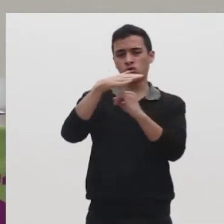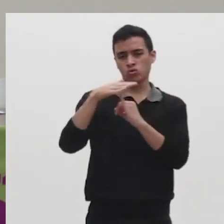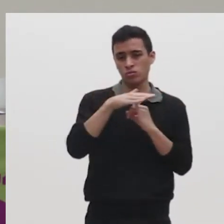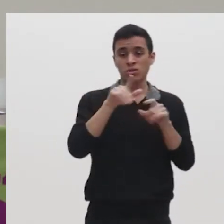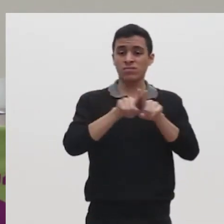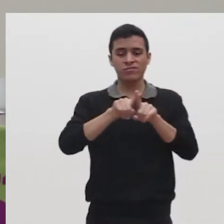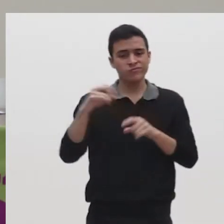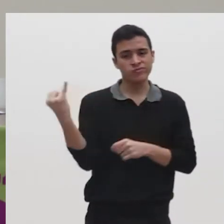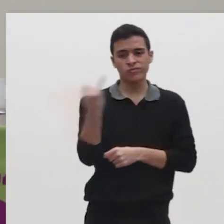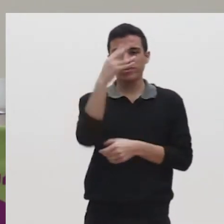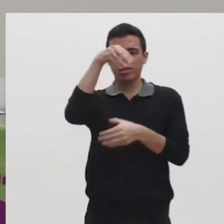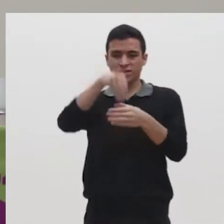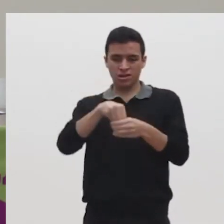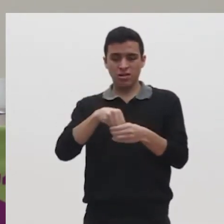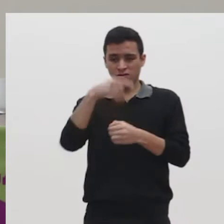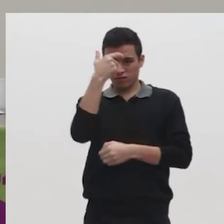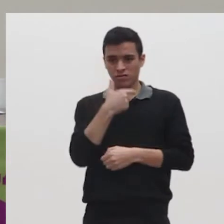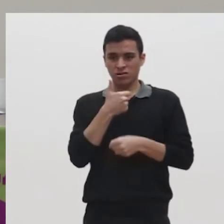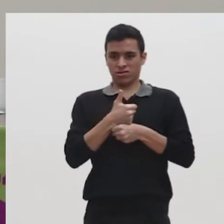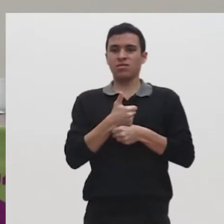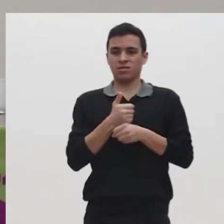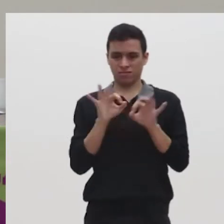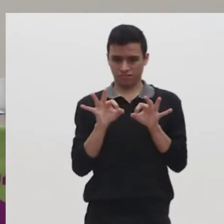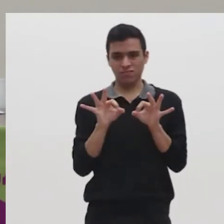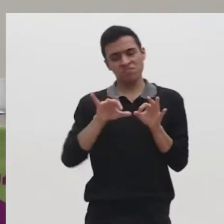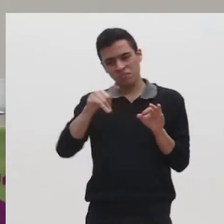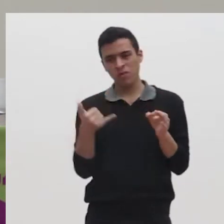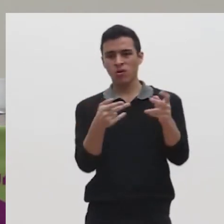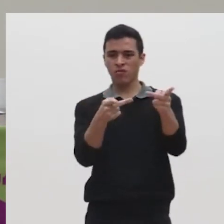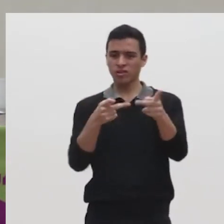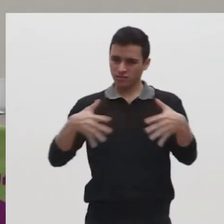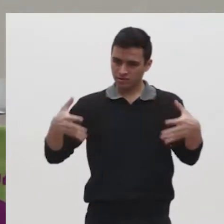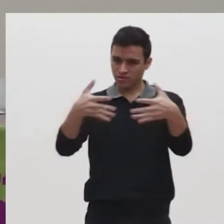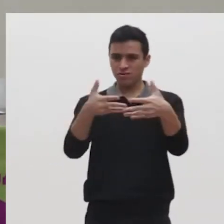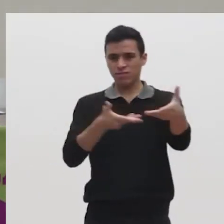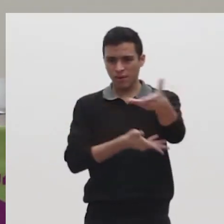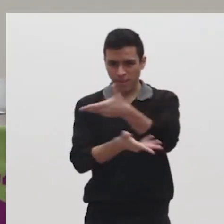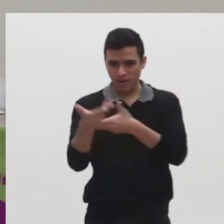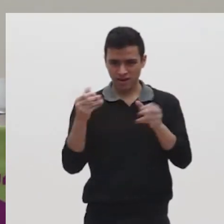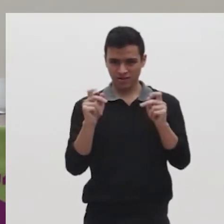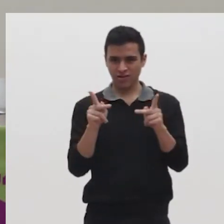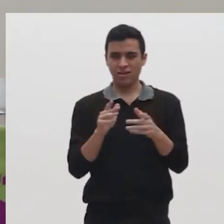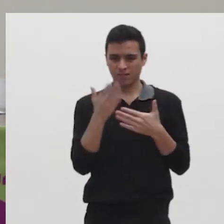coisa fundamental para quem quer ser reitor. Está feito o convite. Muito obrigado.